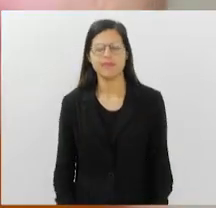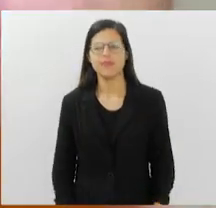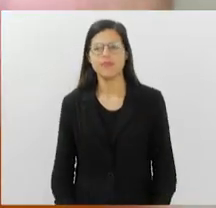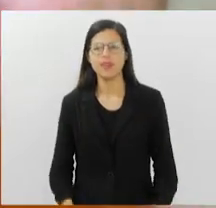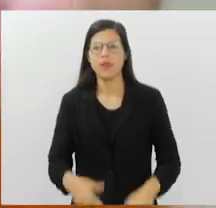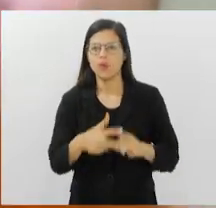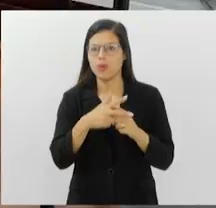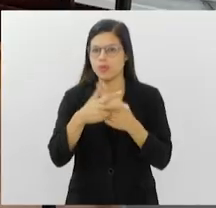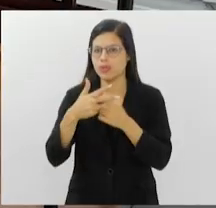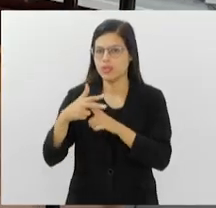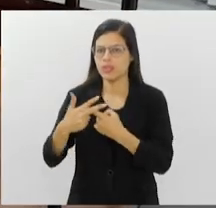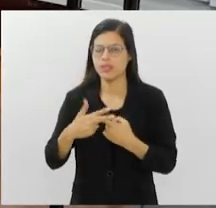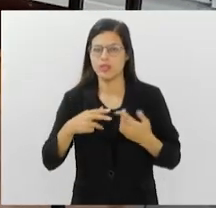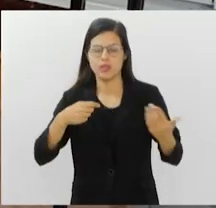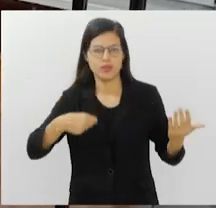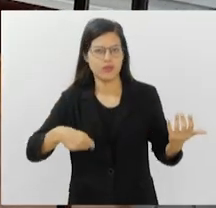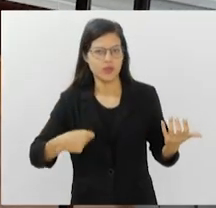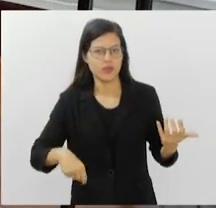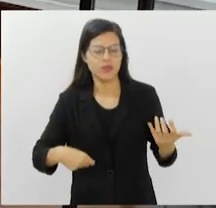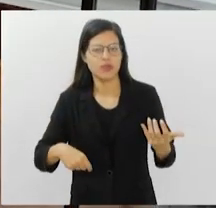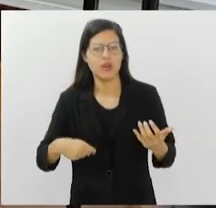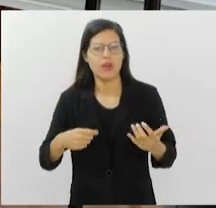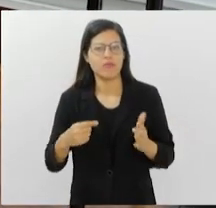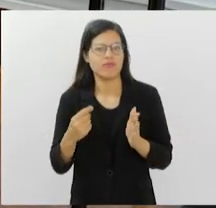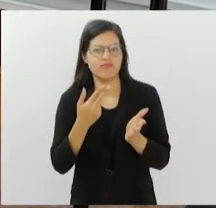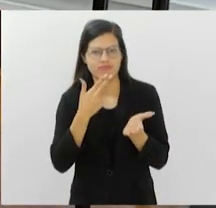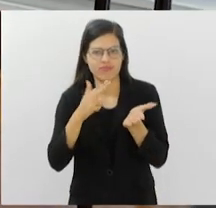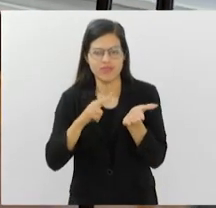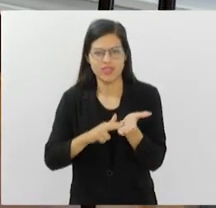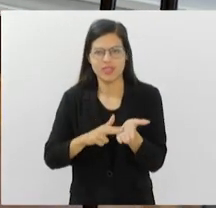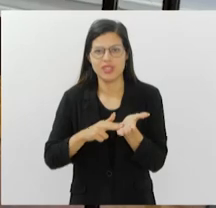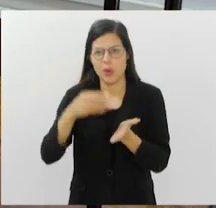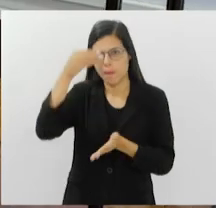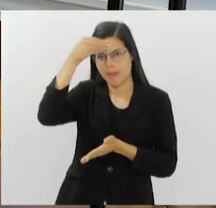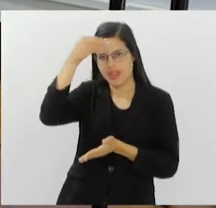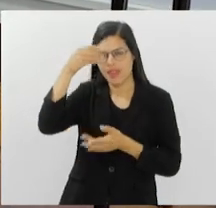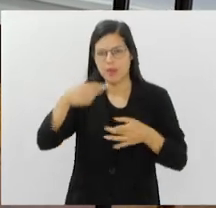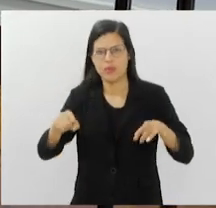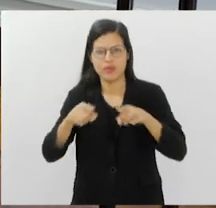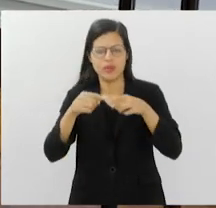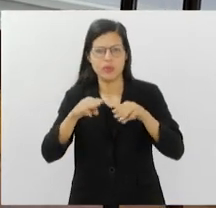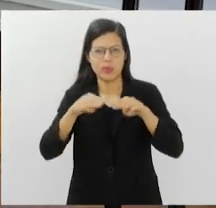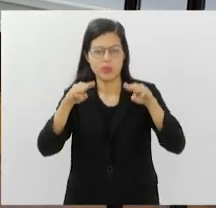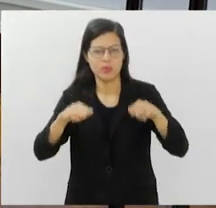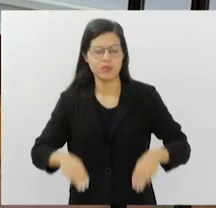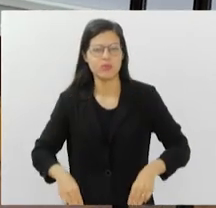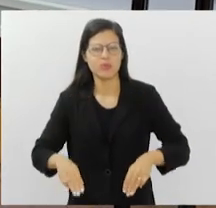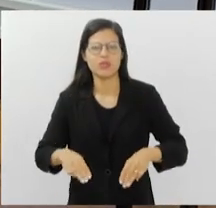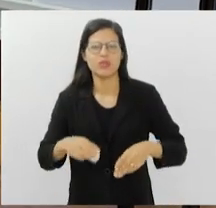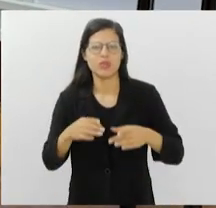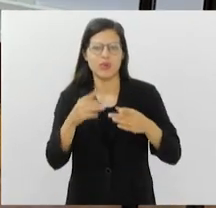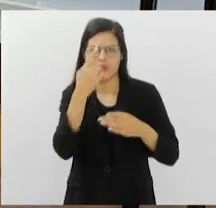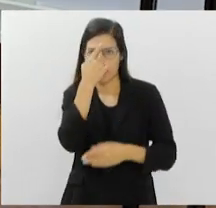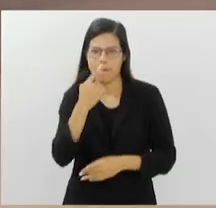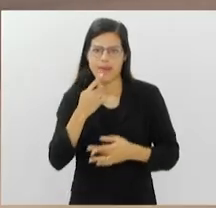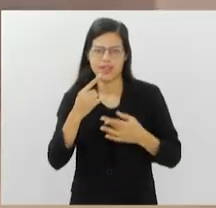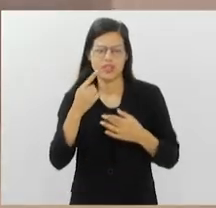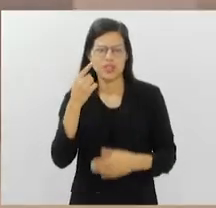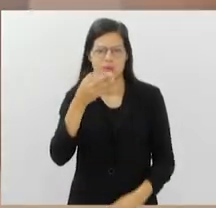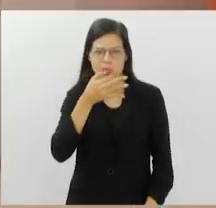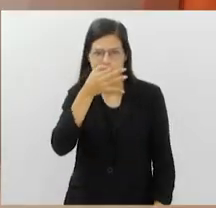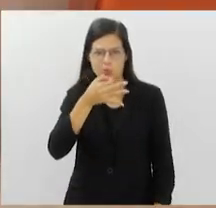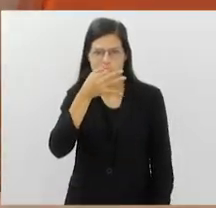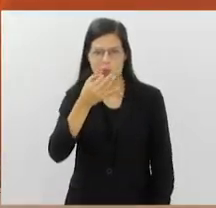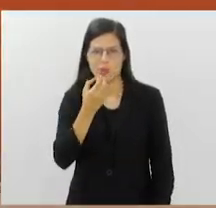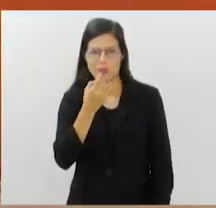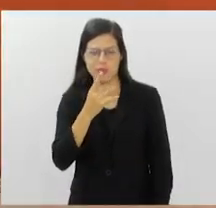Restaurador de violão é o primeiro a receber o selo padrinho musical do Museu da Imagem e do Som. O Bom Dia Alerj começa agora.